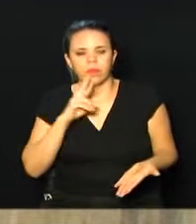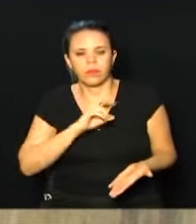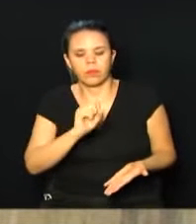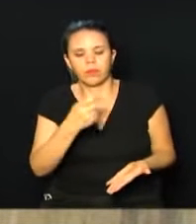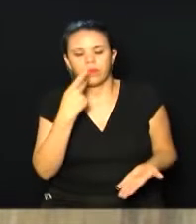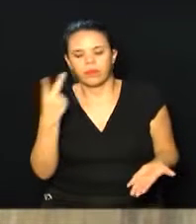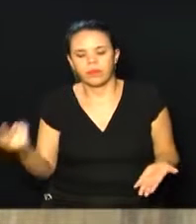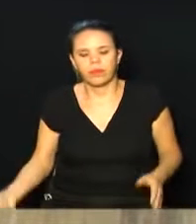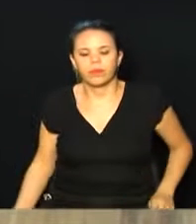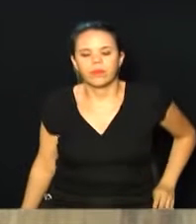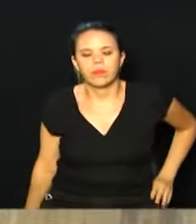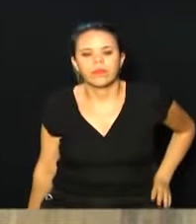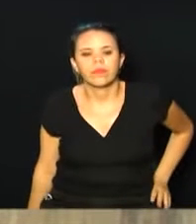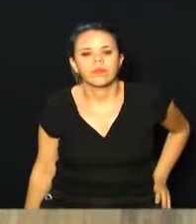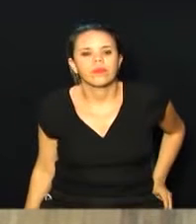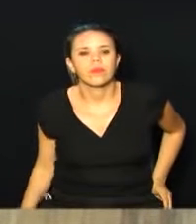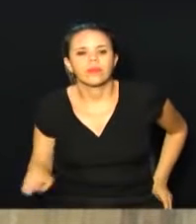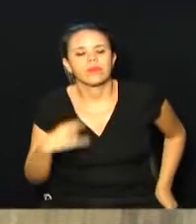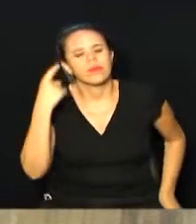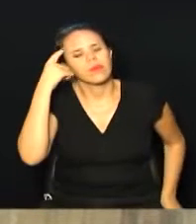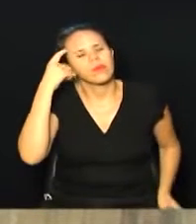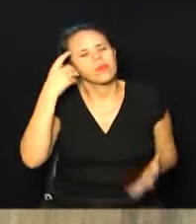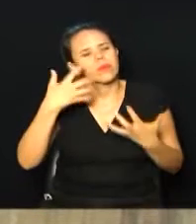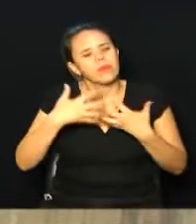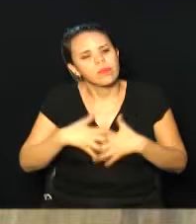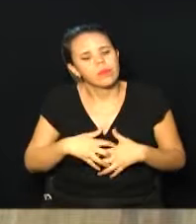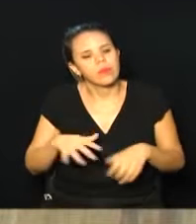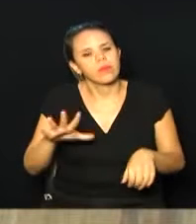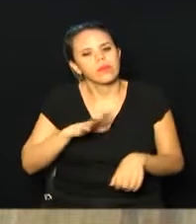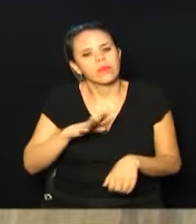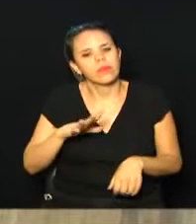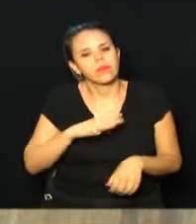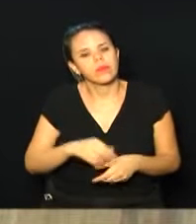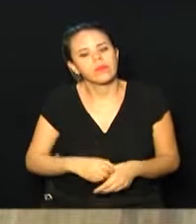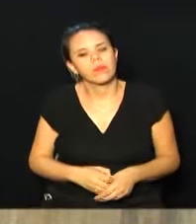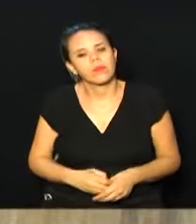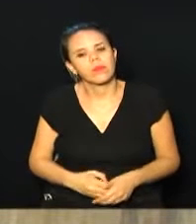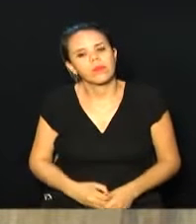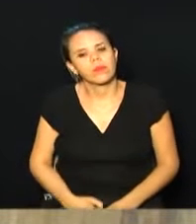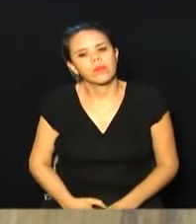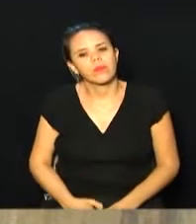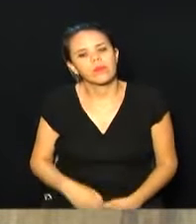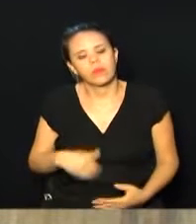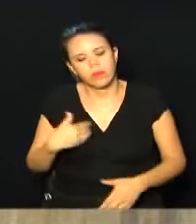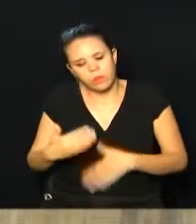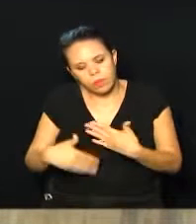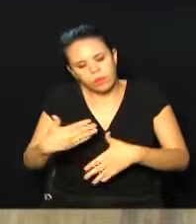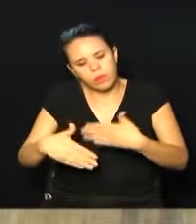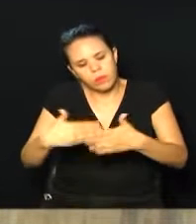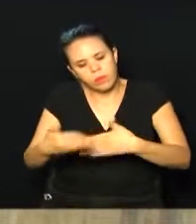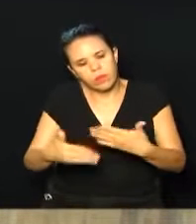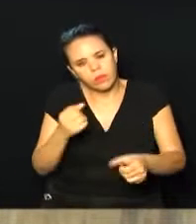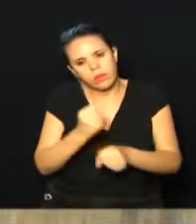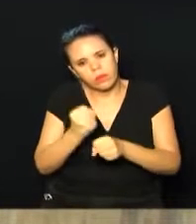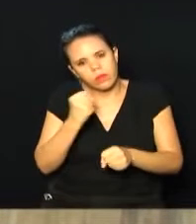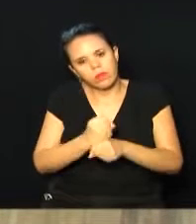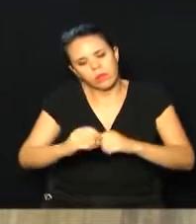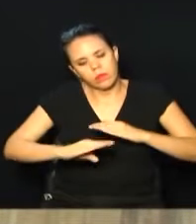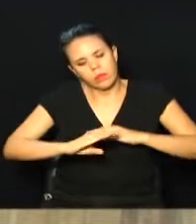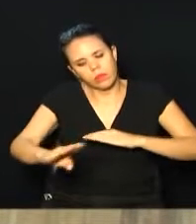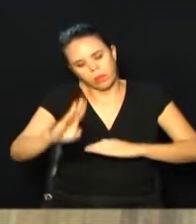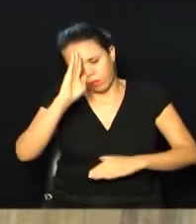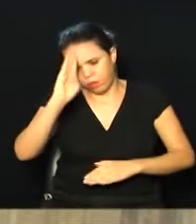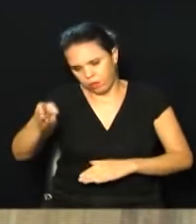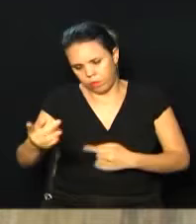exemplo, se nós pensássemos numa cidade que foi, aos poucos, asfaltando as suas